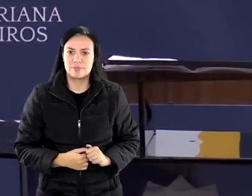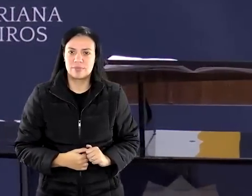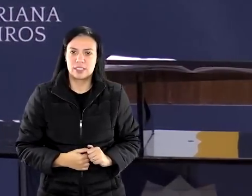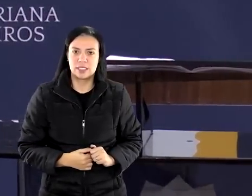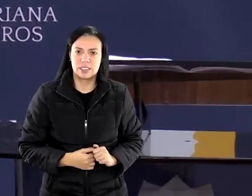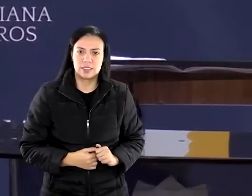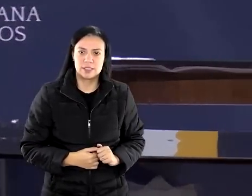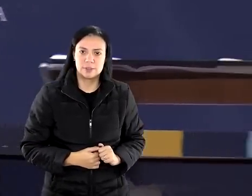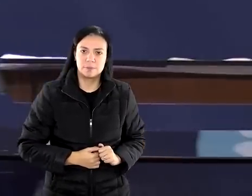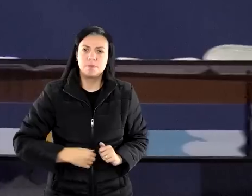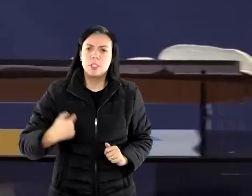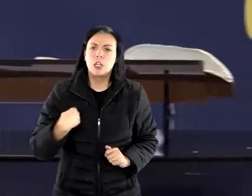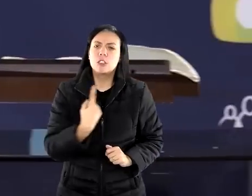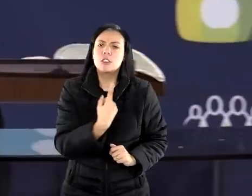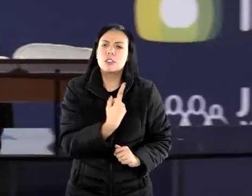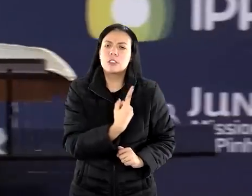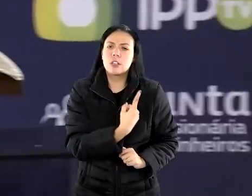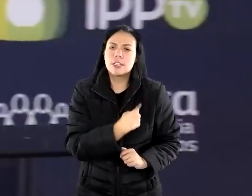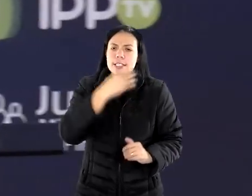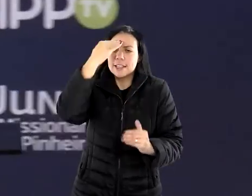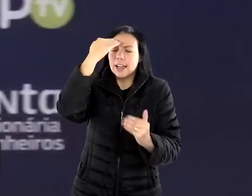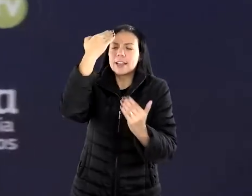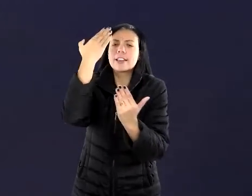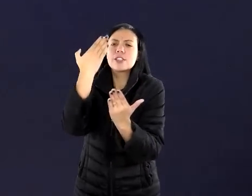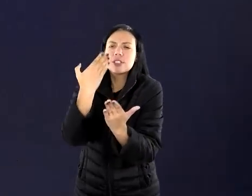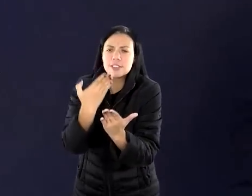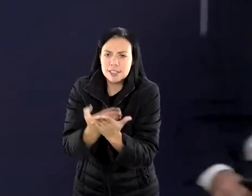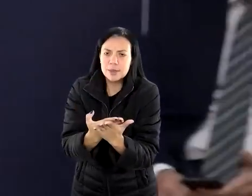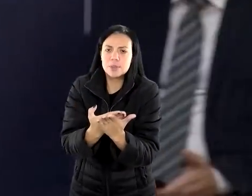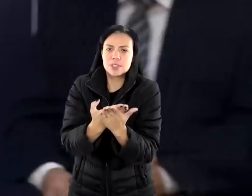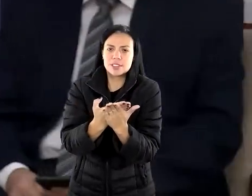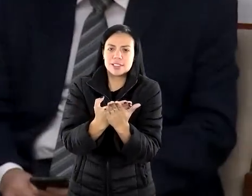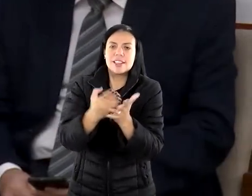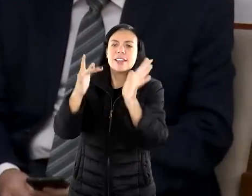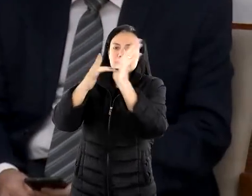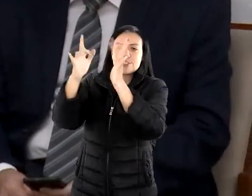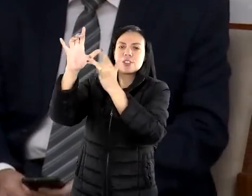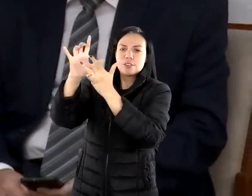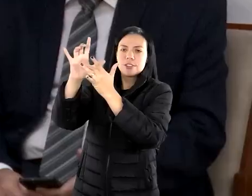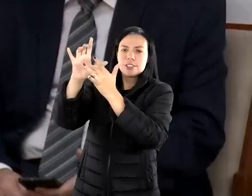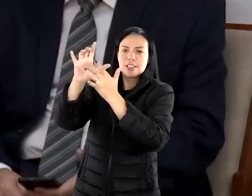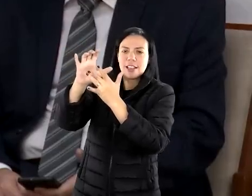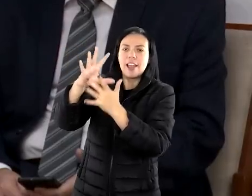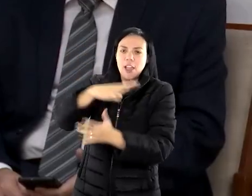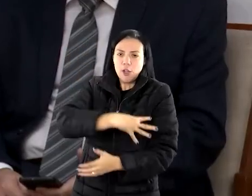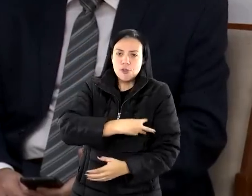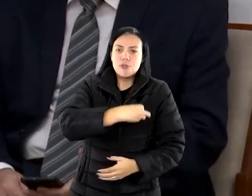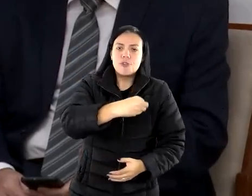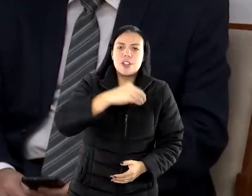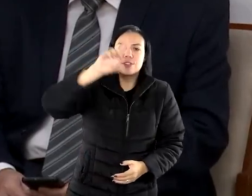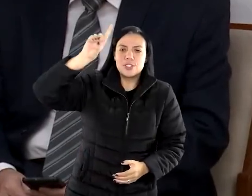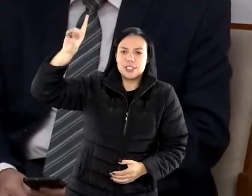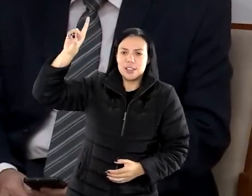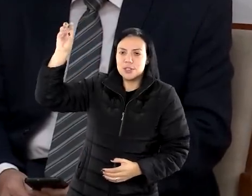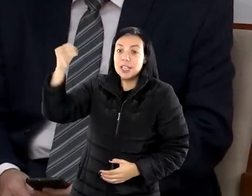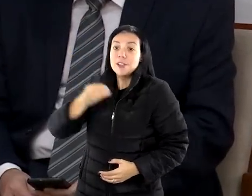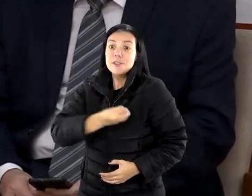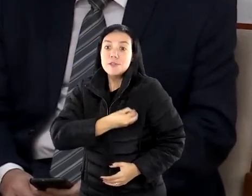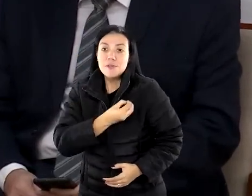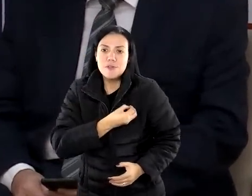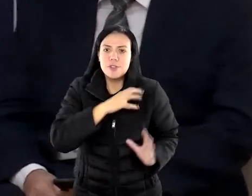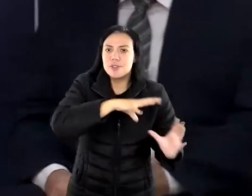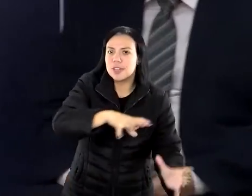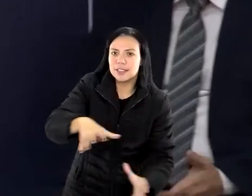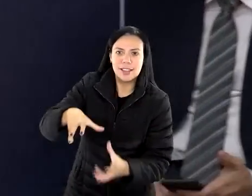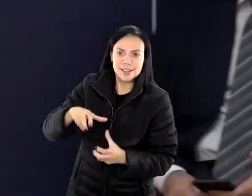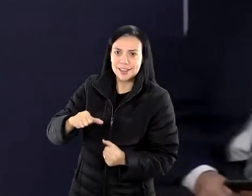nós. Nós temos crido e conhecido que tu és o Cristo, filho do Deus vivo. Nós não temos para onde ir, não.